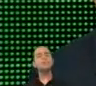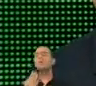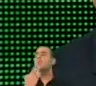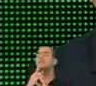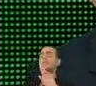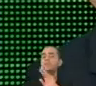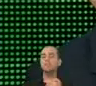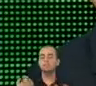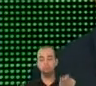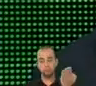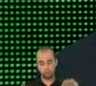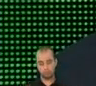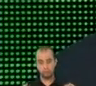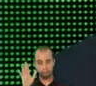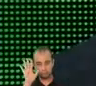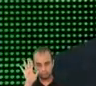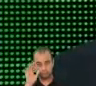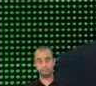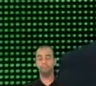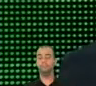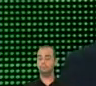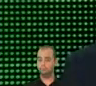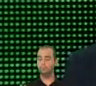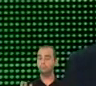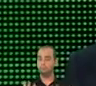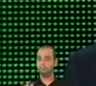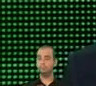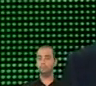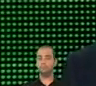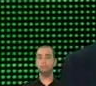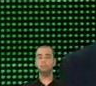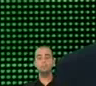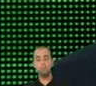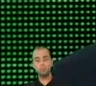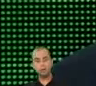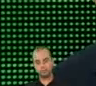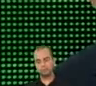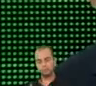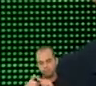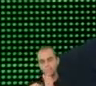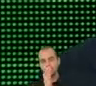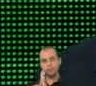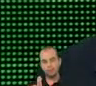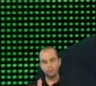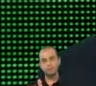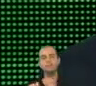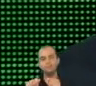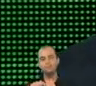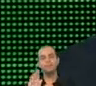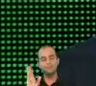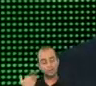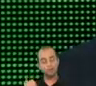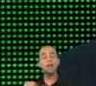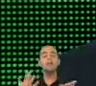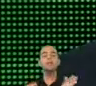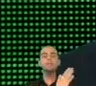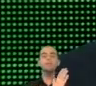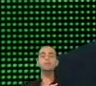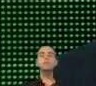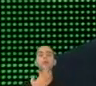diferentes candidatos, inclusive as diferenças. Eu queria, neste momento, aliás, em função até da primeira pergunta feita